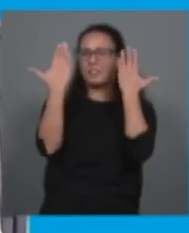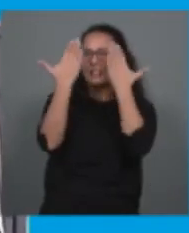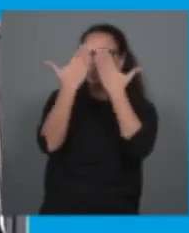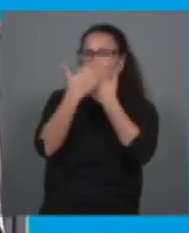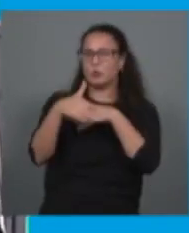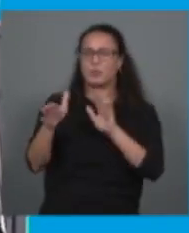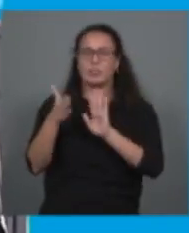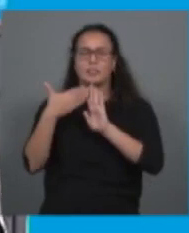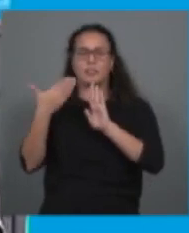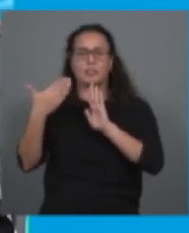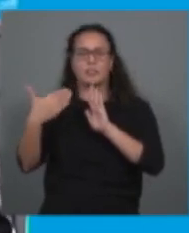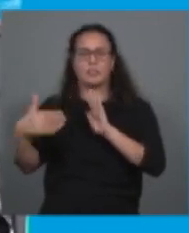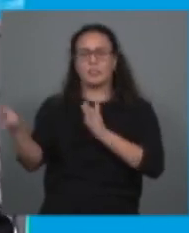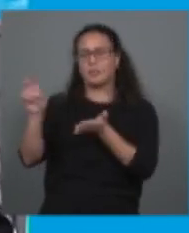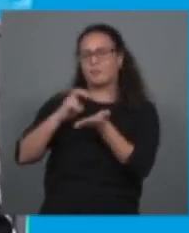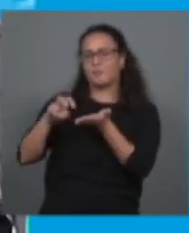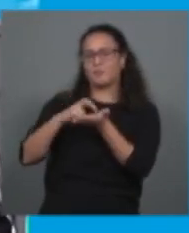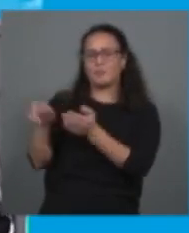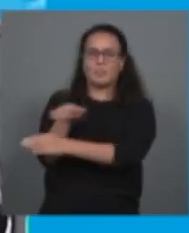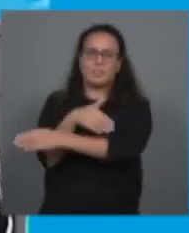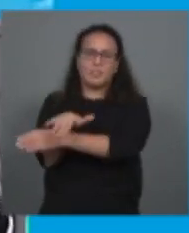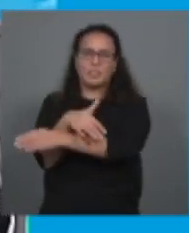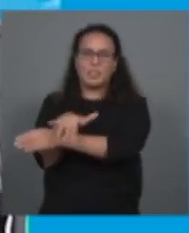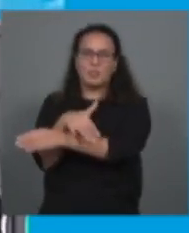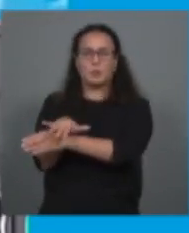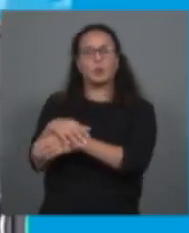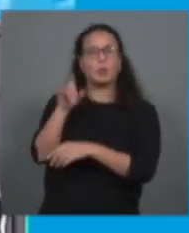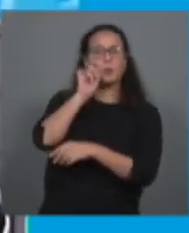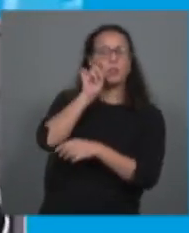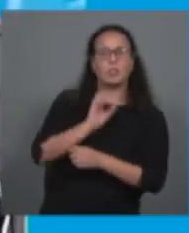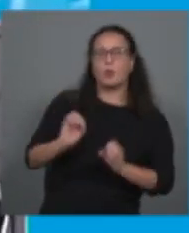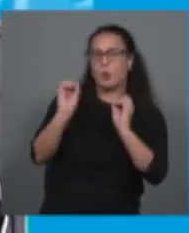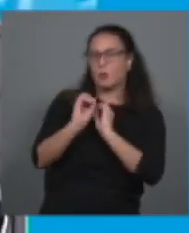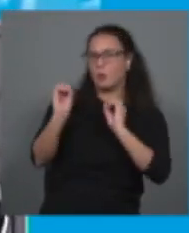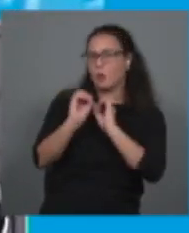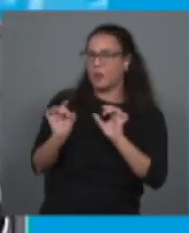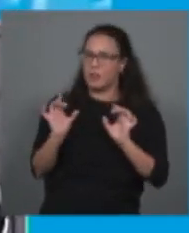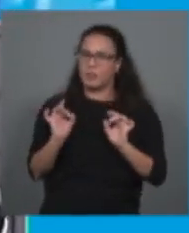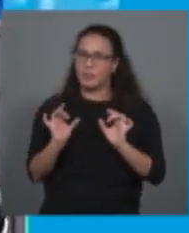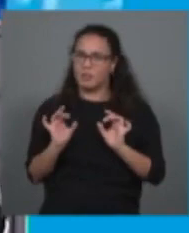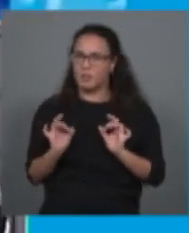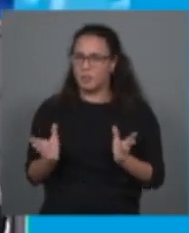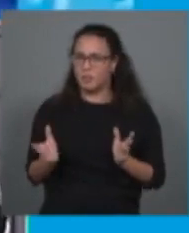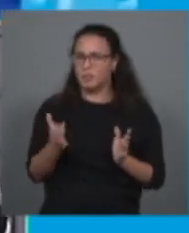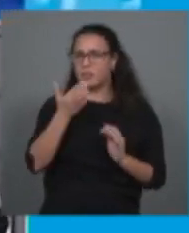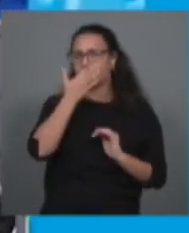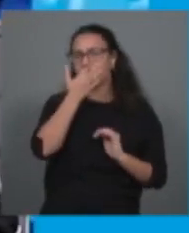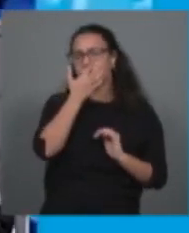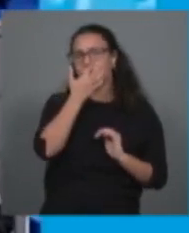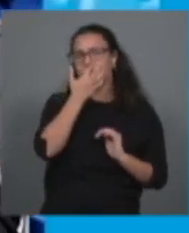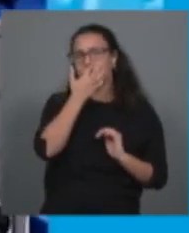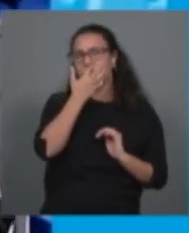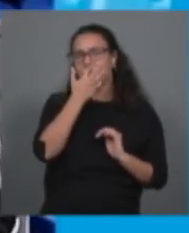algum tempo até casa, desprotegida. Isto são, enfim, poderíamos dizer, isto é o